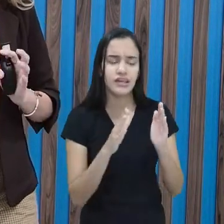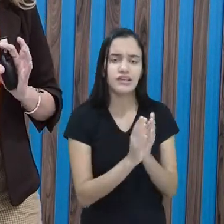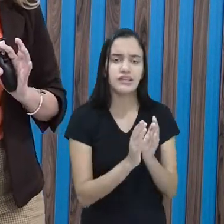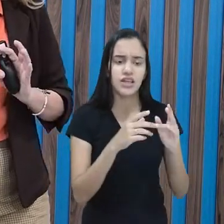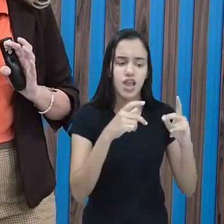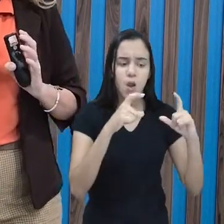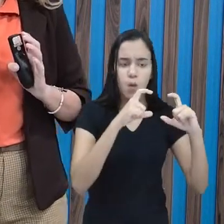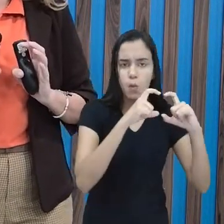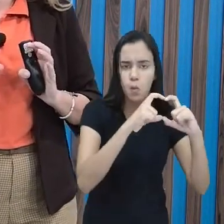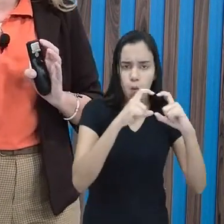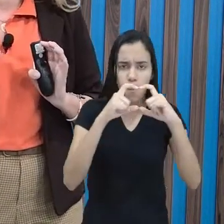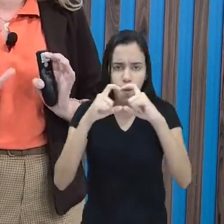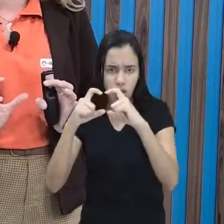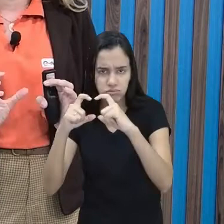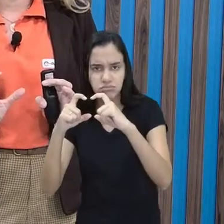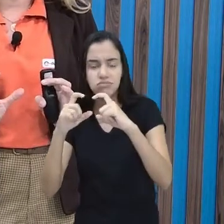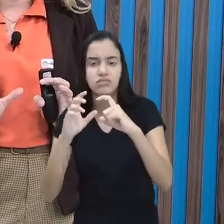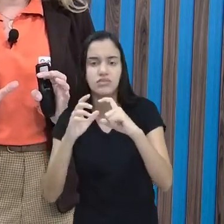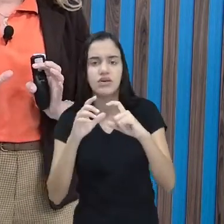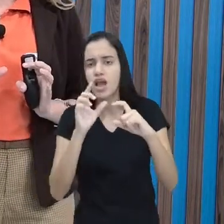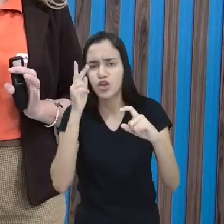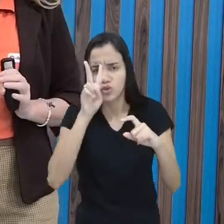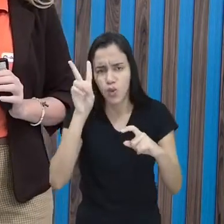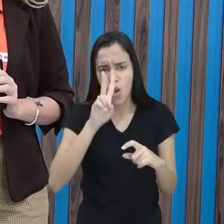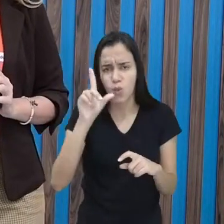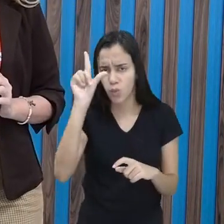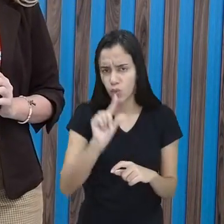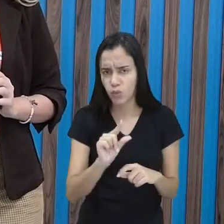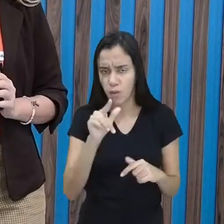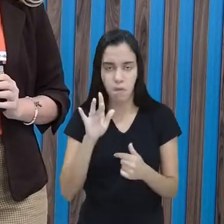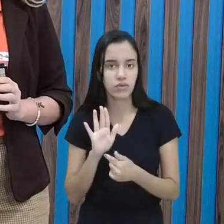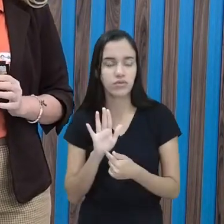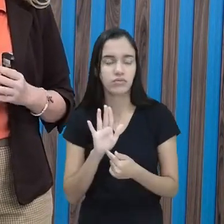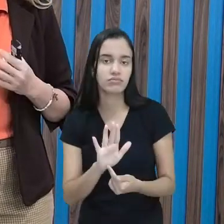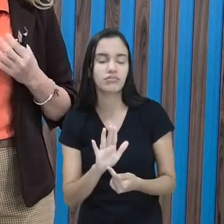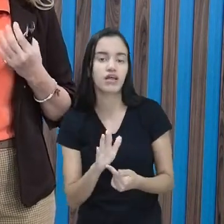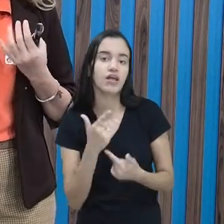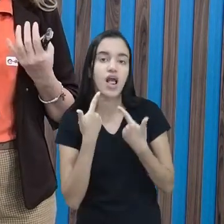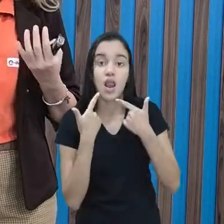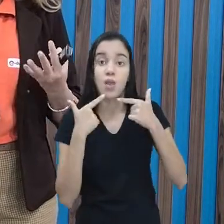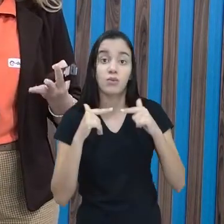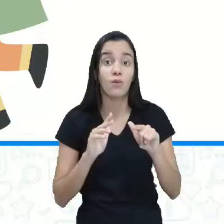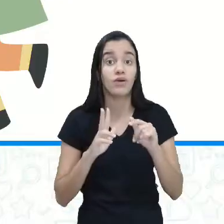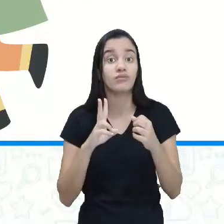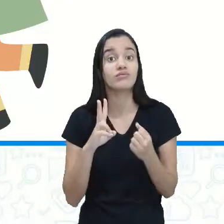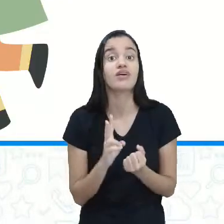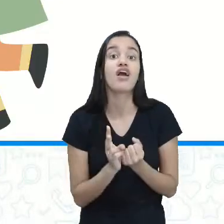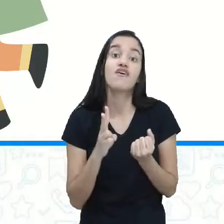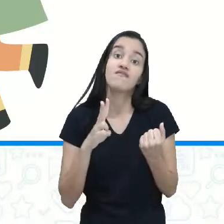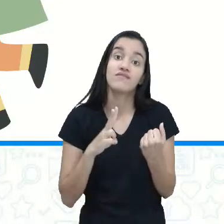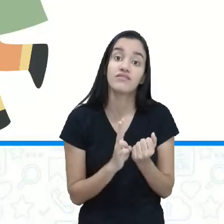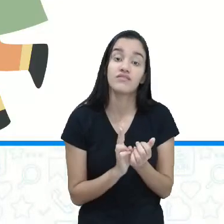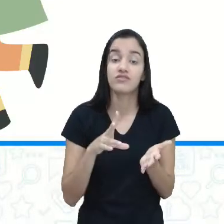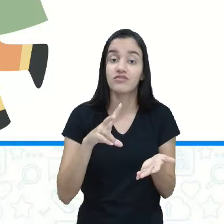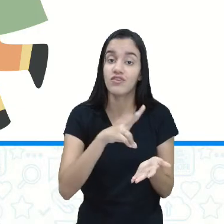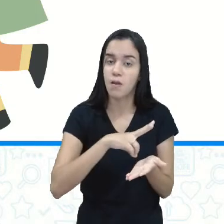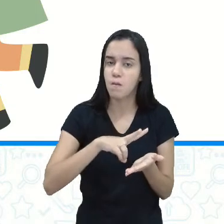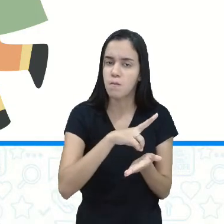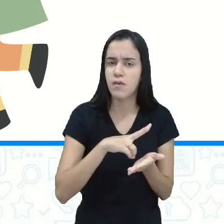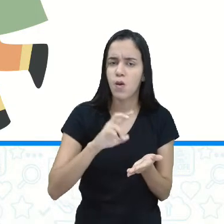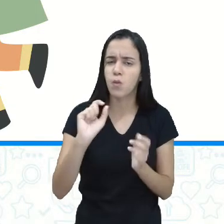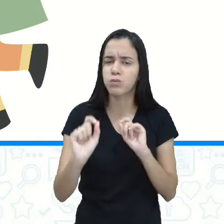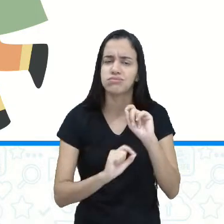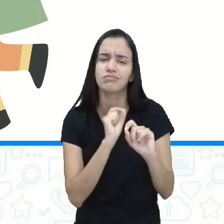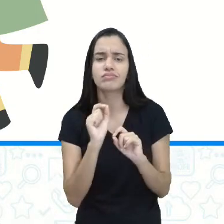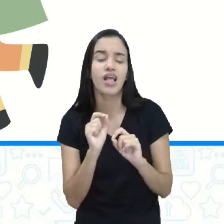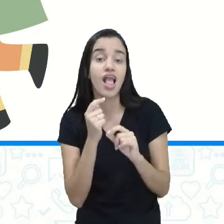é uma historinha bem curtinha, que pode apresentar uma linguagem verbal. O que é uma linguagem verbal?